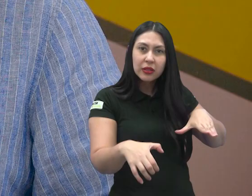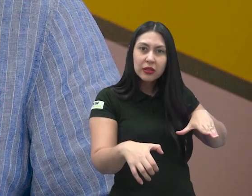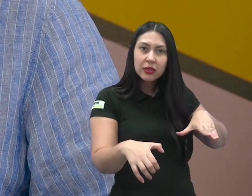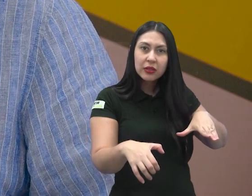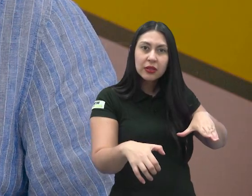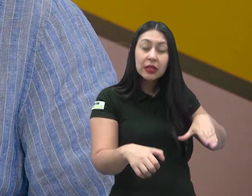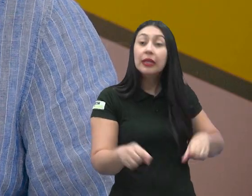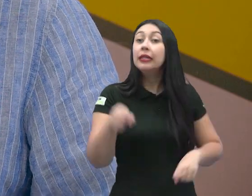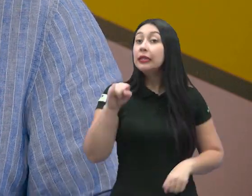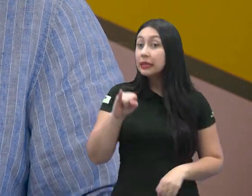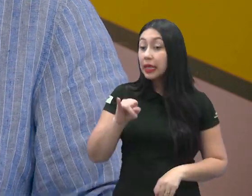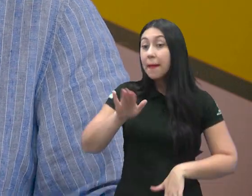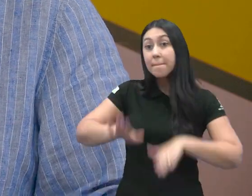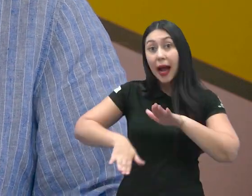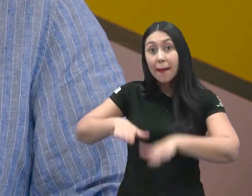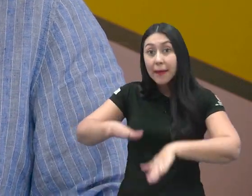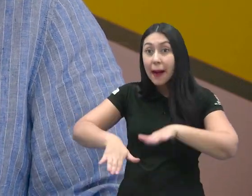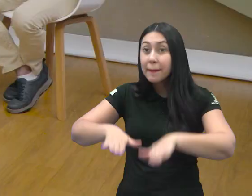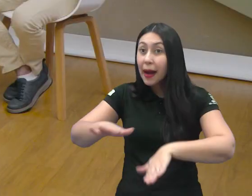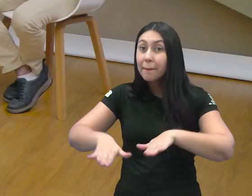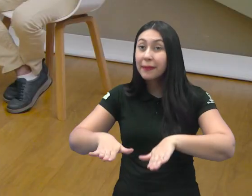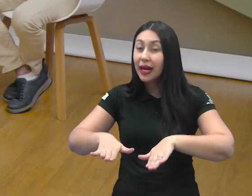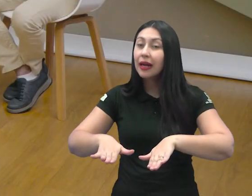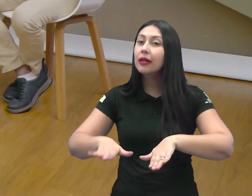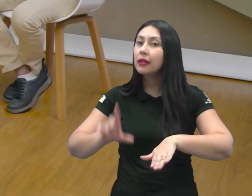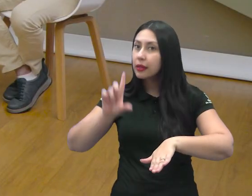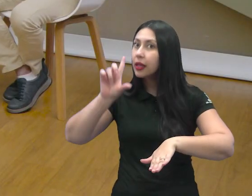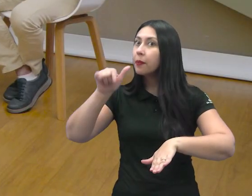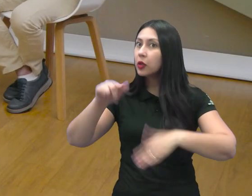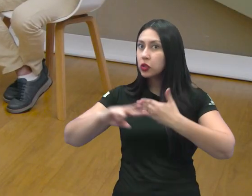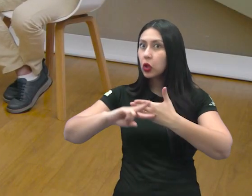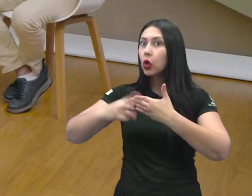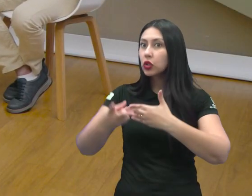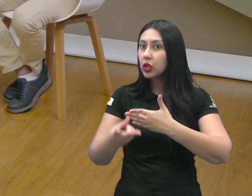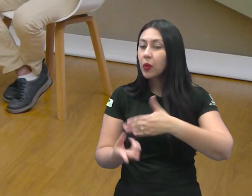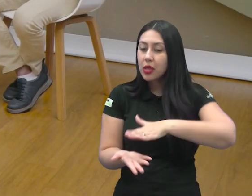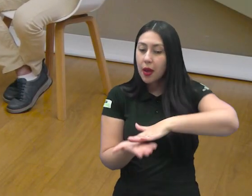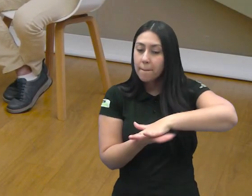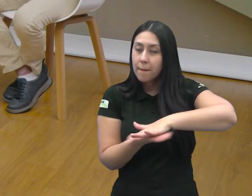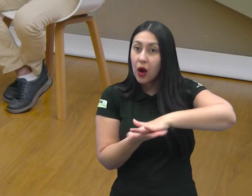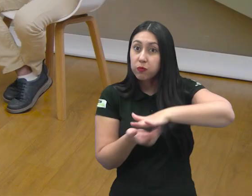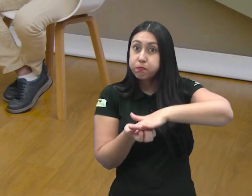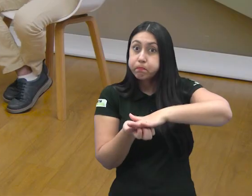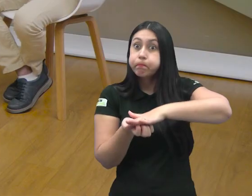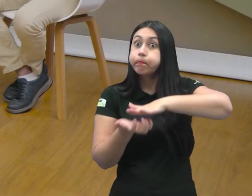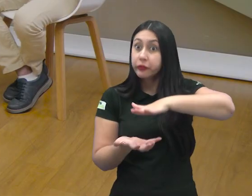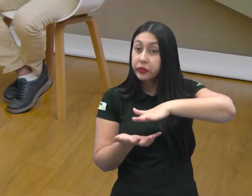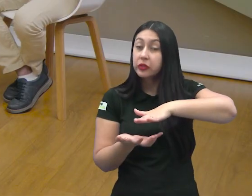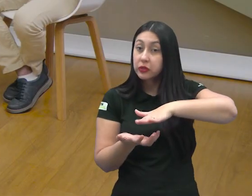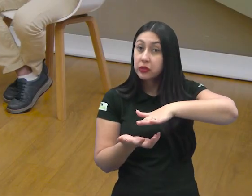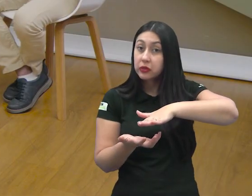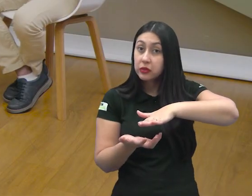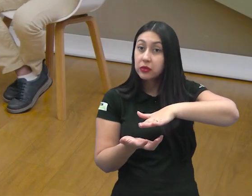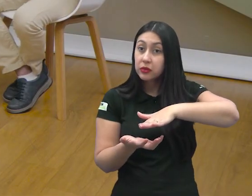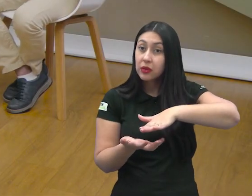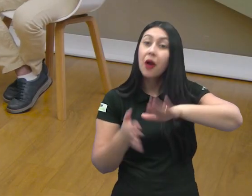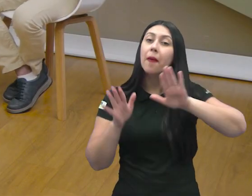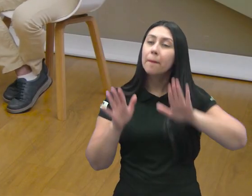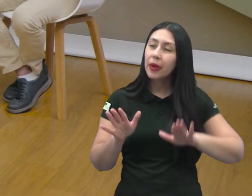andar descalça, você joga todo o peso do corpo para a região posterior do pé, como eu já falei isso. Fascite plantar é uma queixa tão comum no